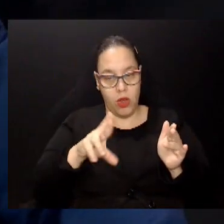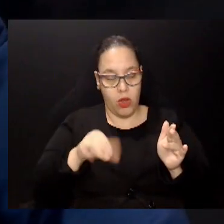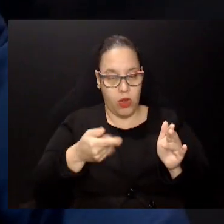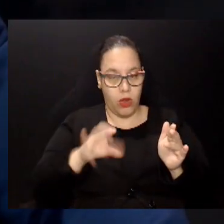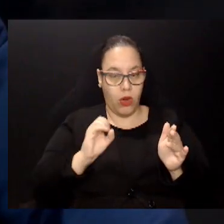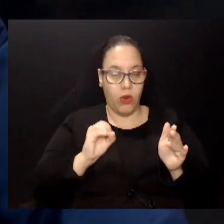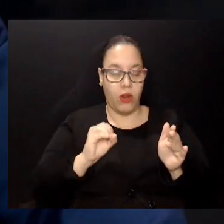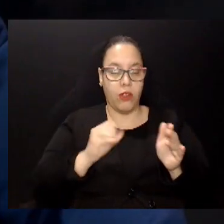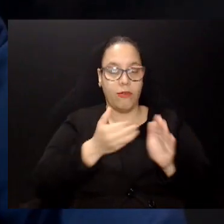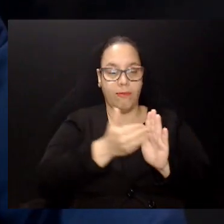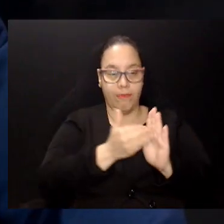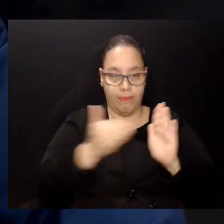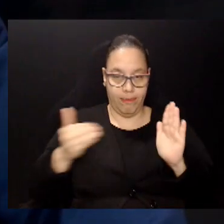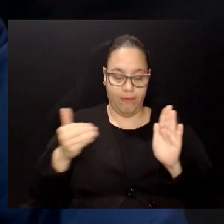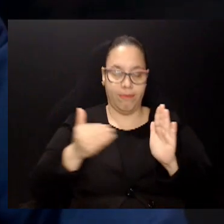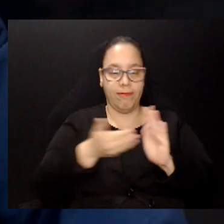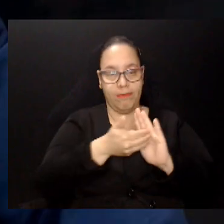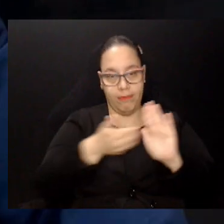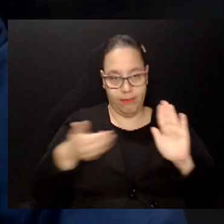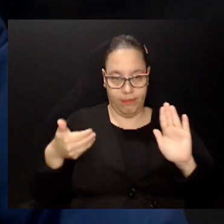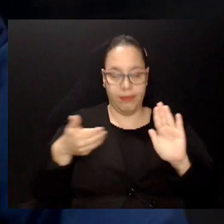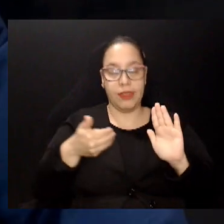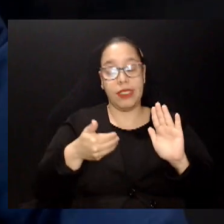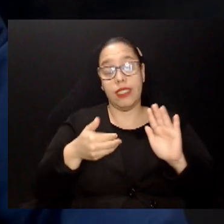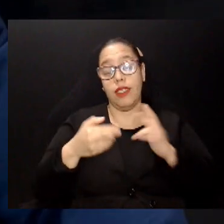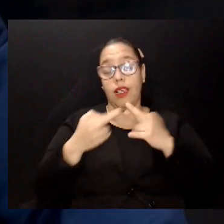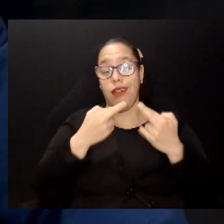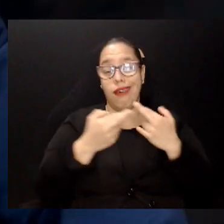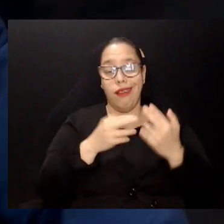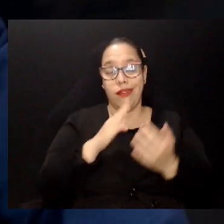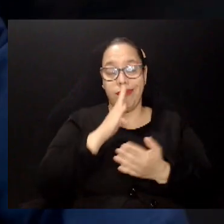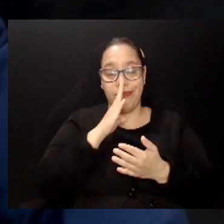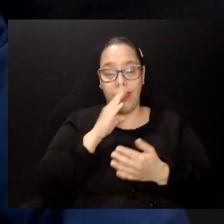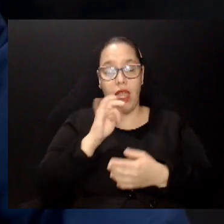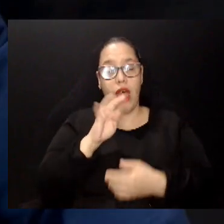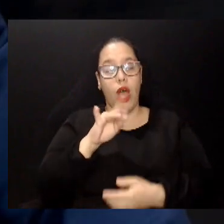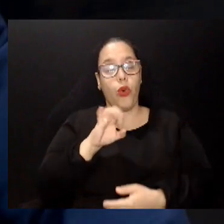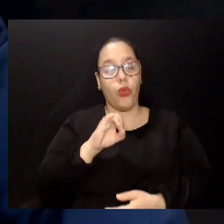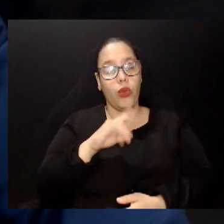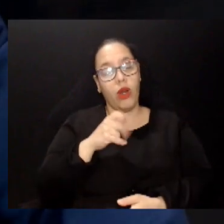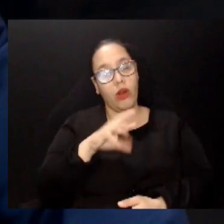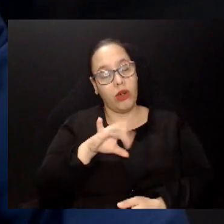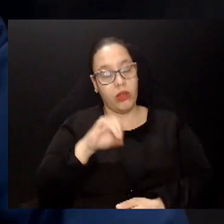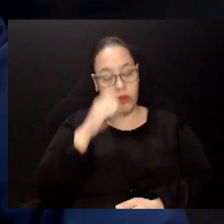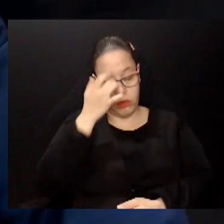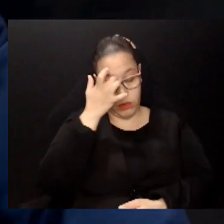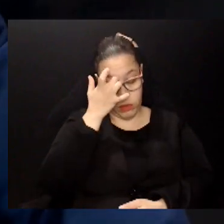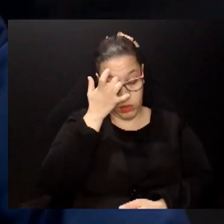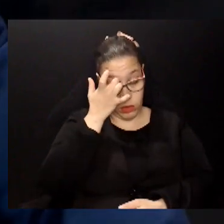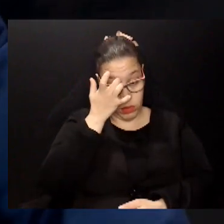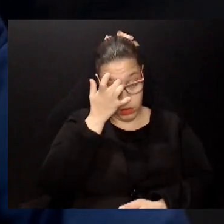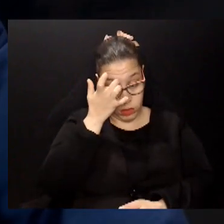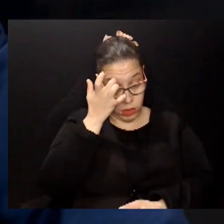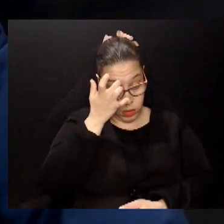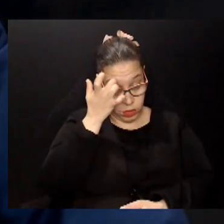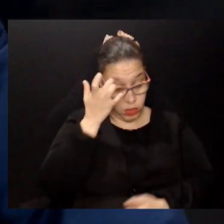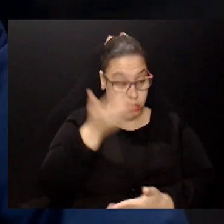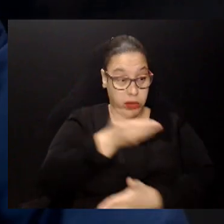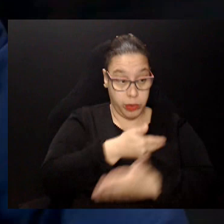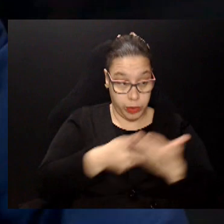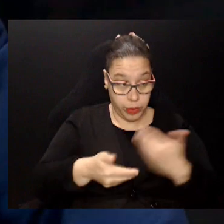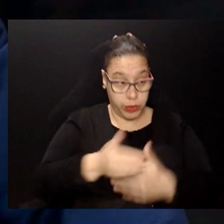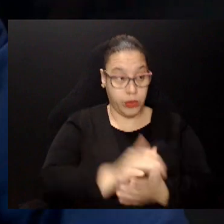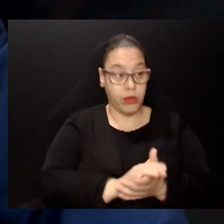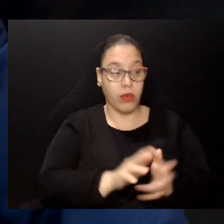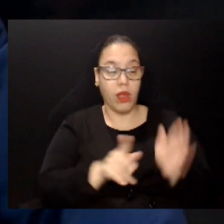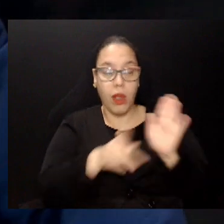faz parte dessa grande rede de anulação. E para que a gente faça parte, pertença,